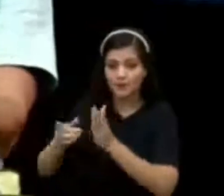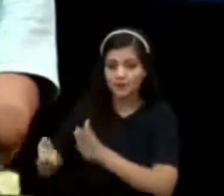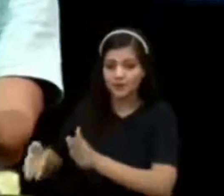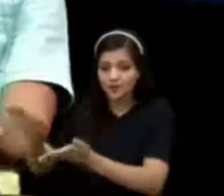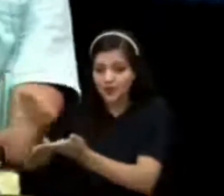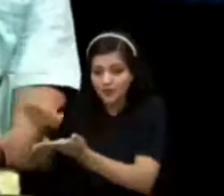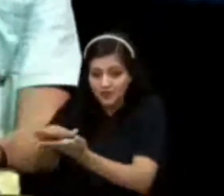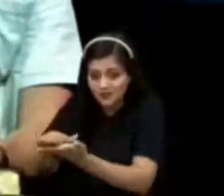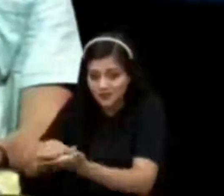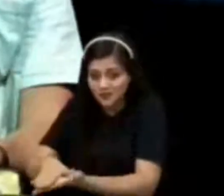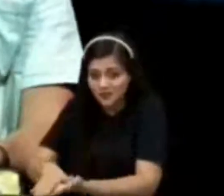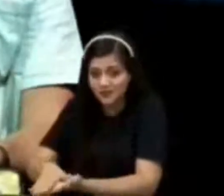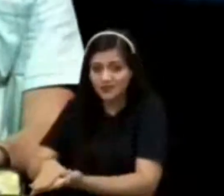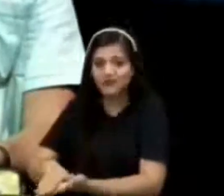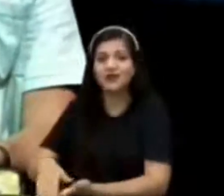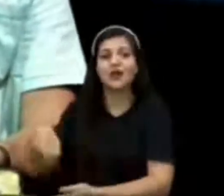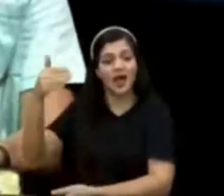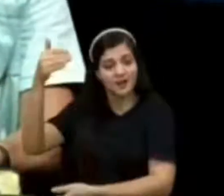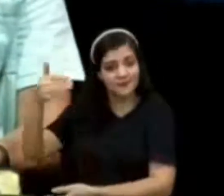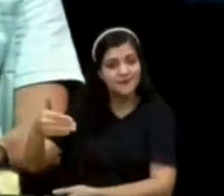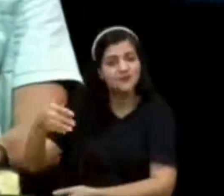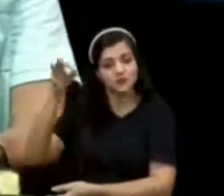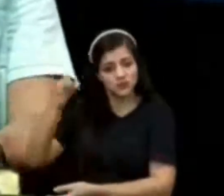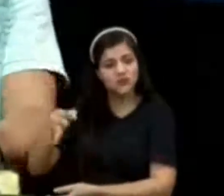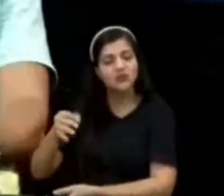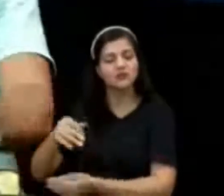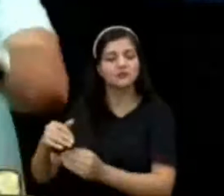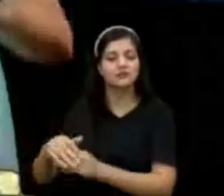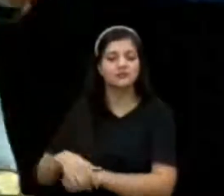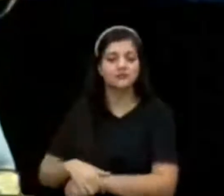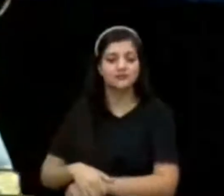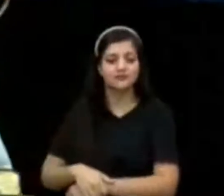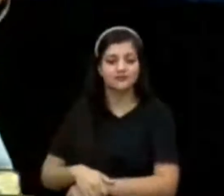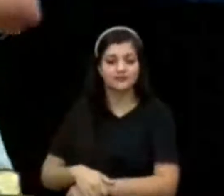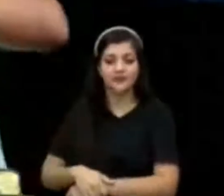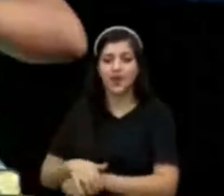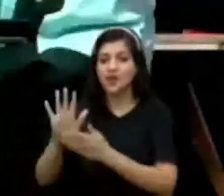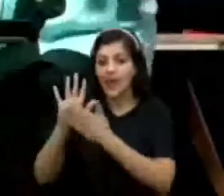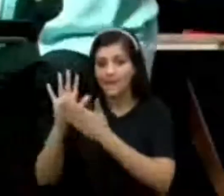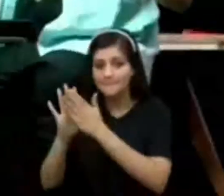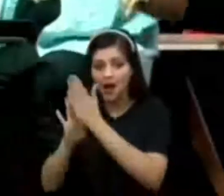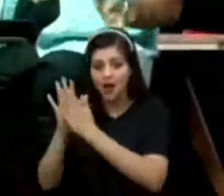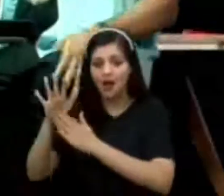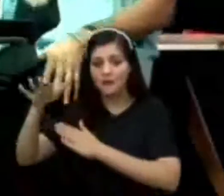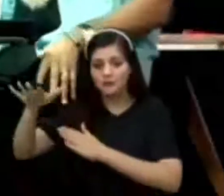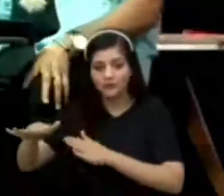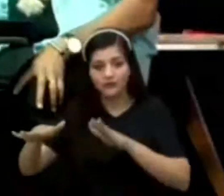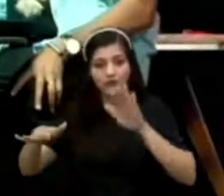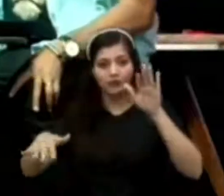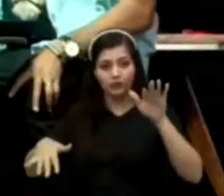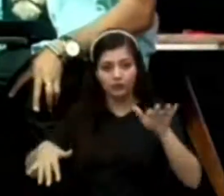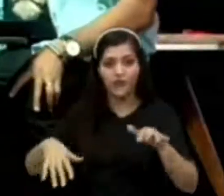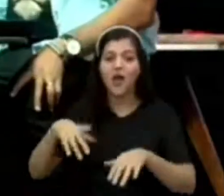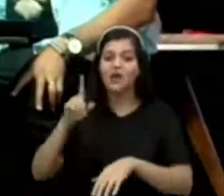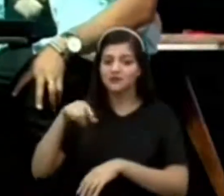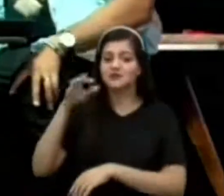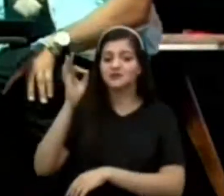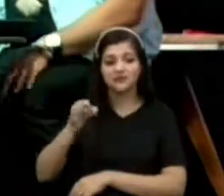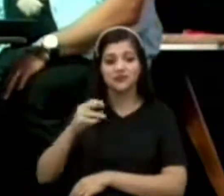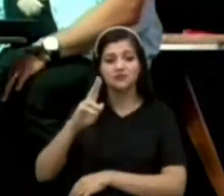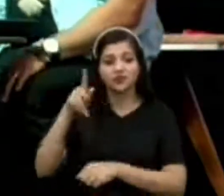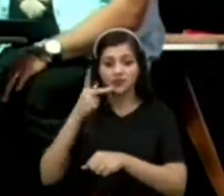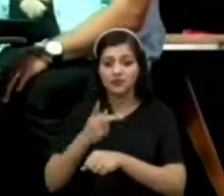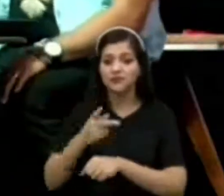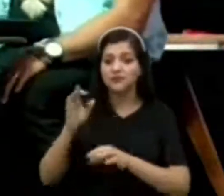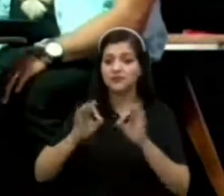visto, coloquei o visto. Passou bonitinho, meta sua mão e não sei o que e tal. Aí deu certo. Aí depois nós